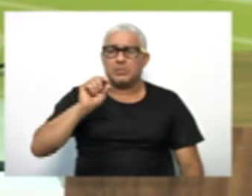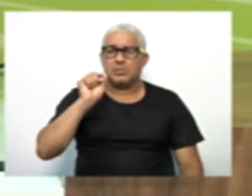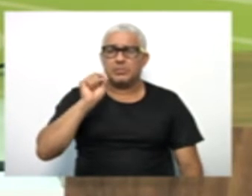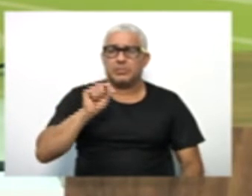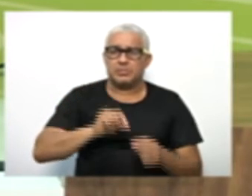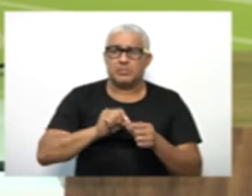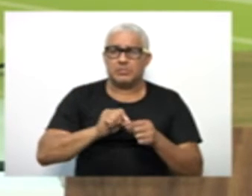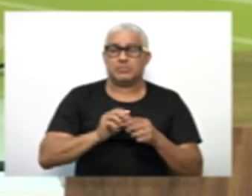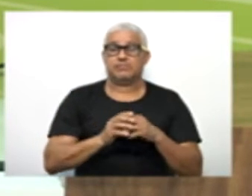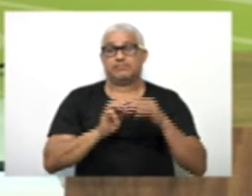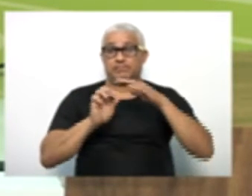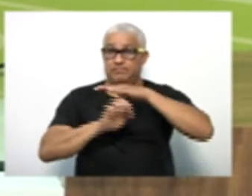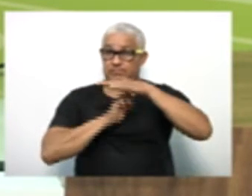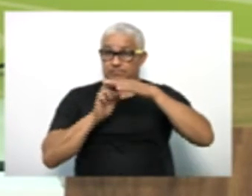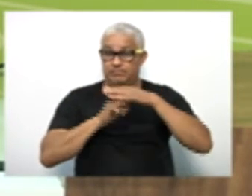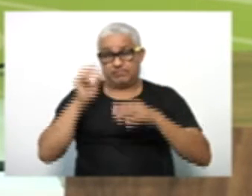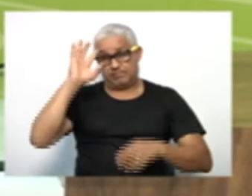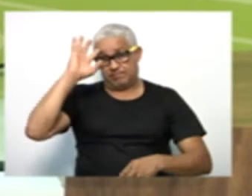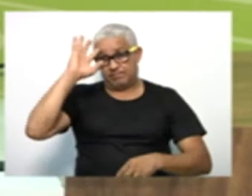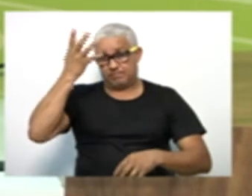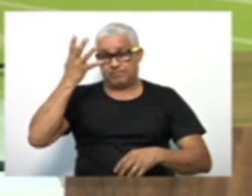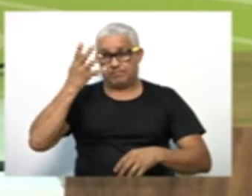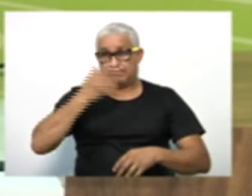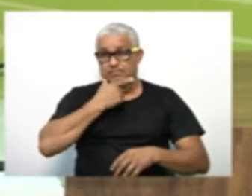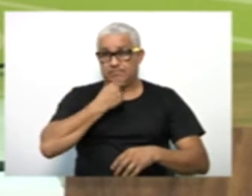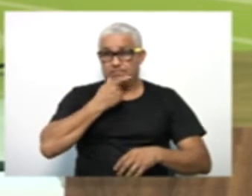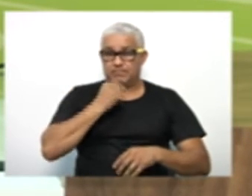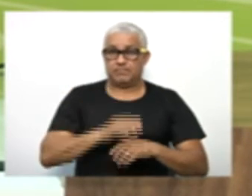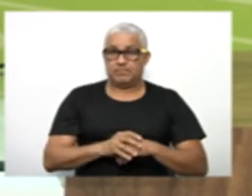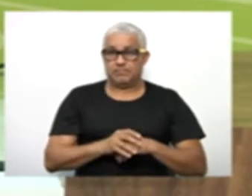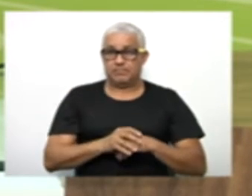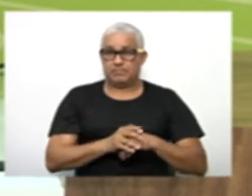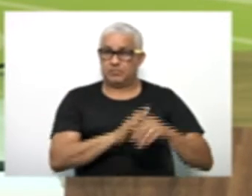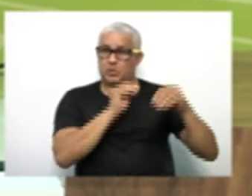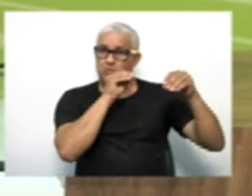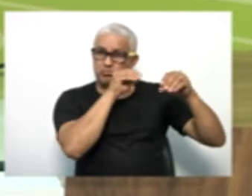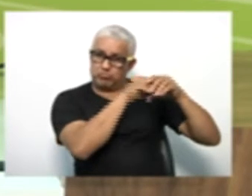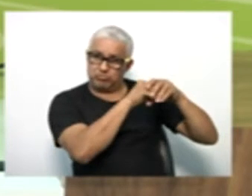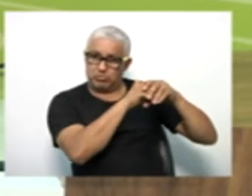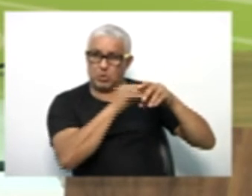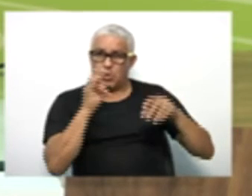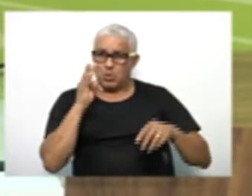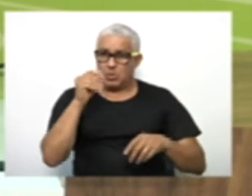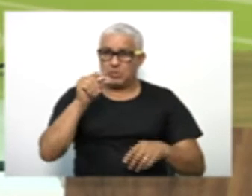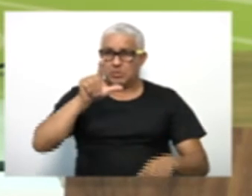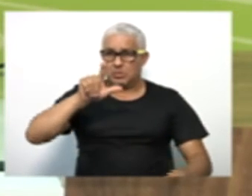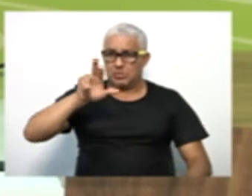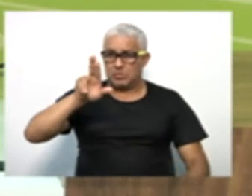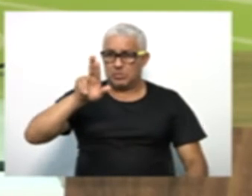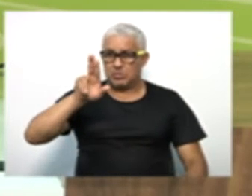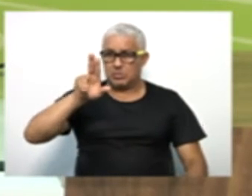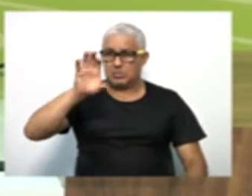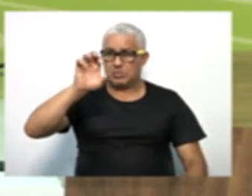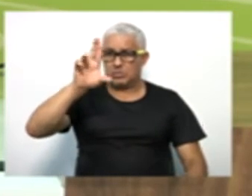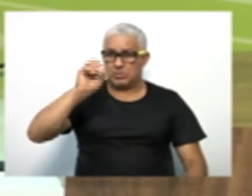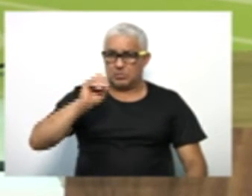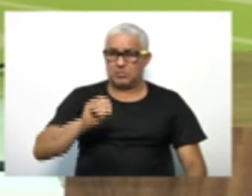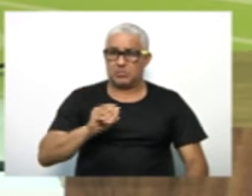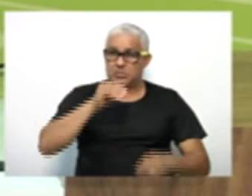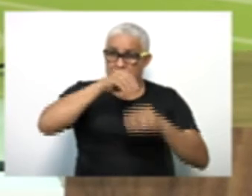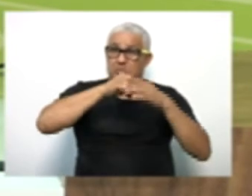os empresários vão decidir, ou seja, nós vamos aplicar, tá, todo esse lucro, nós vamos aplicar novamente para a